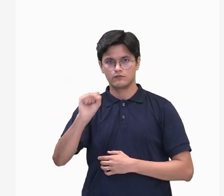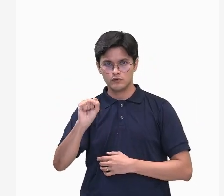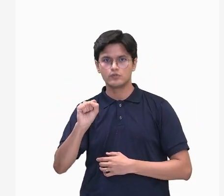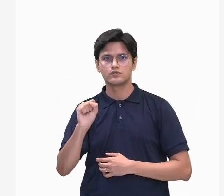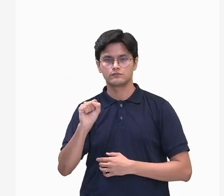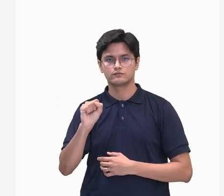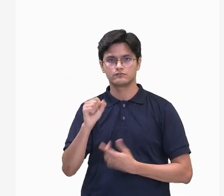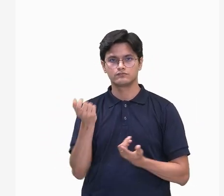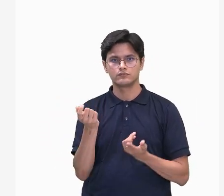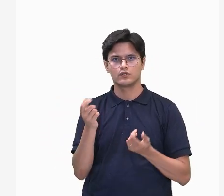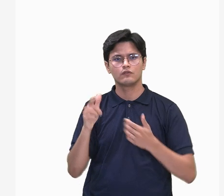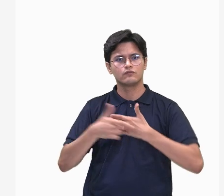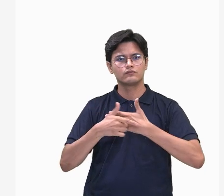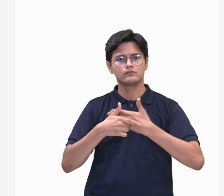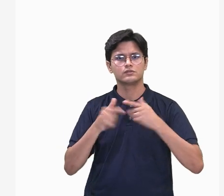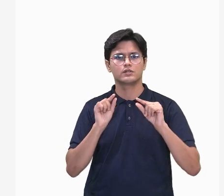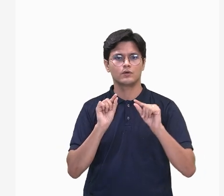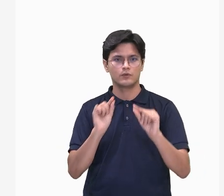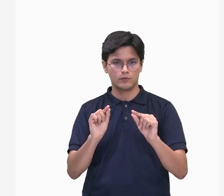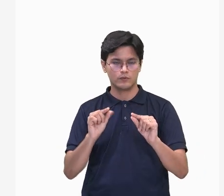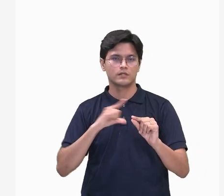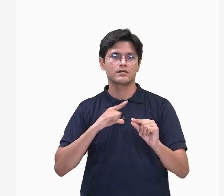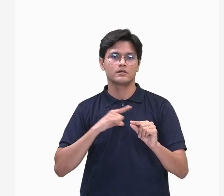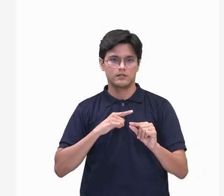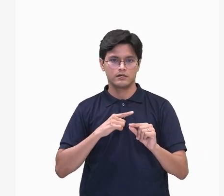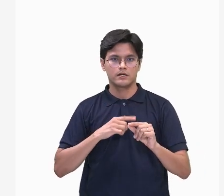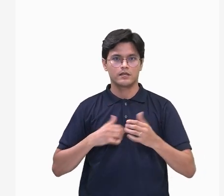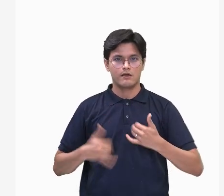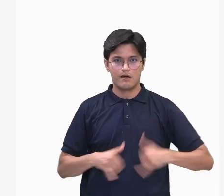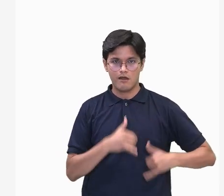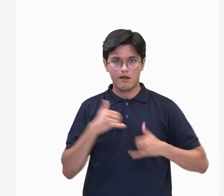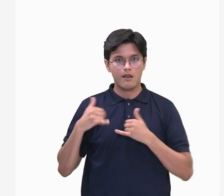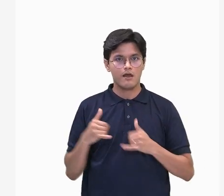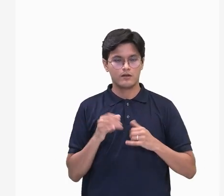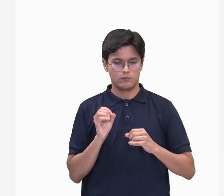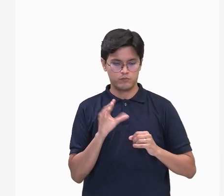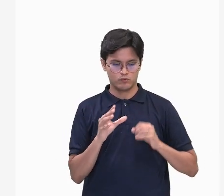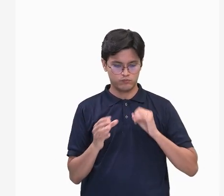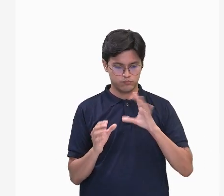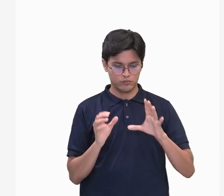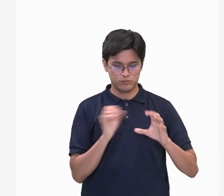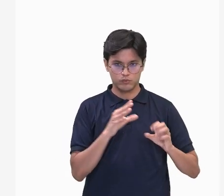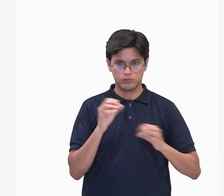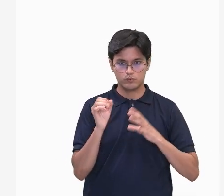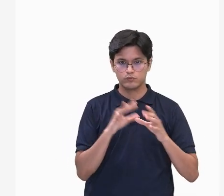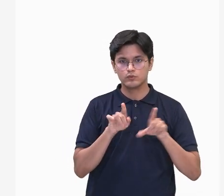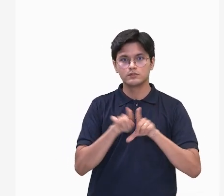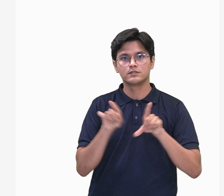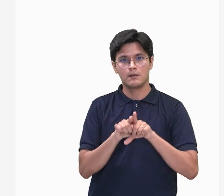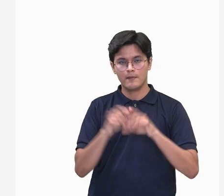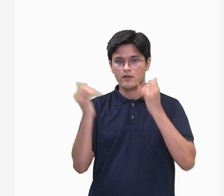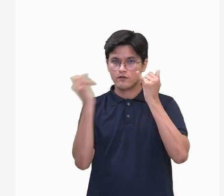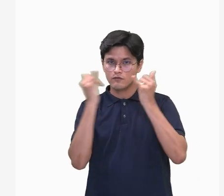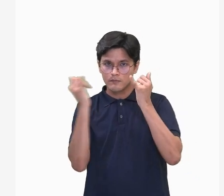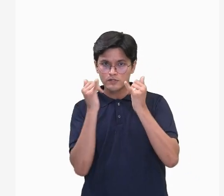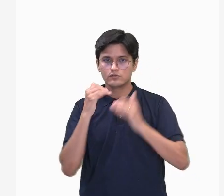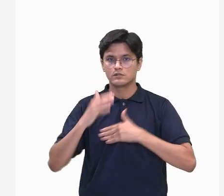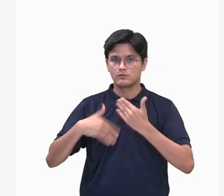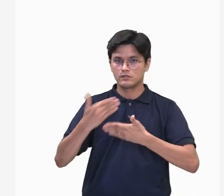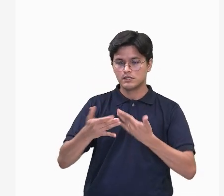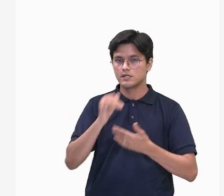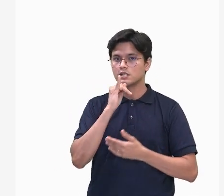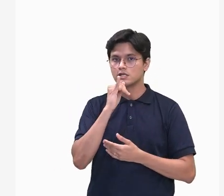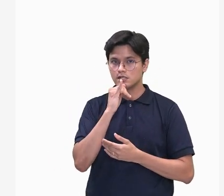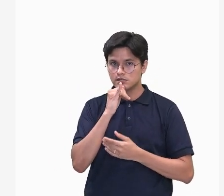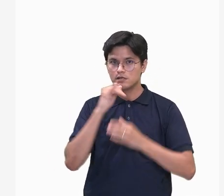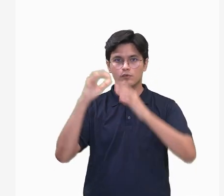nervoso? Transmitir impulsos elétricos e processar informações, como, por exemplo, o cérebro, a medula